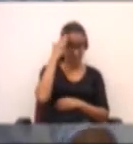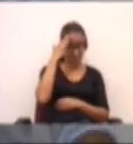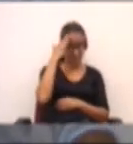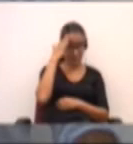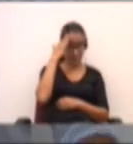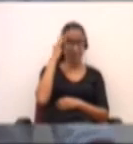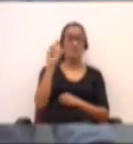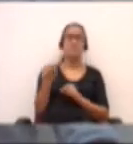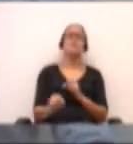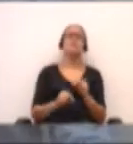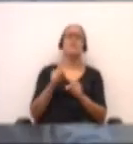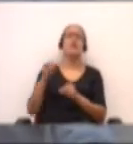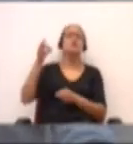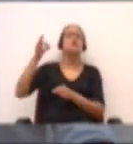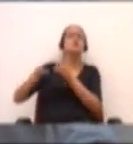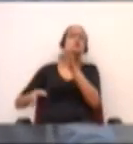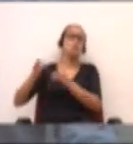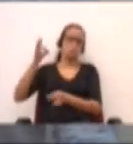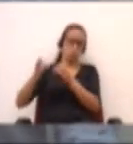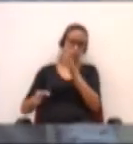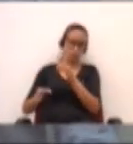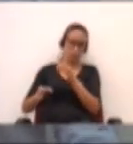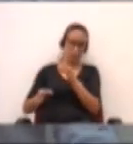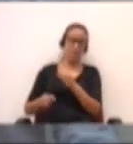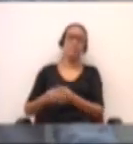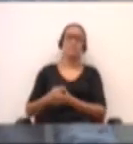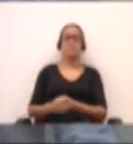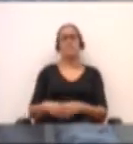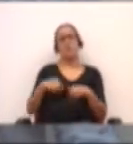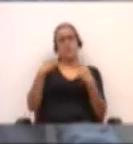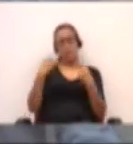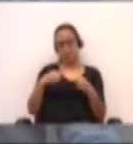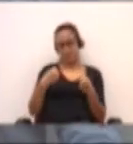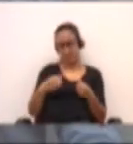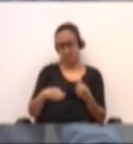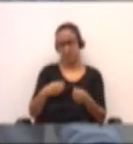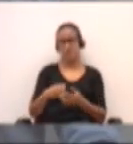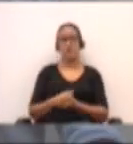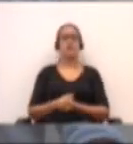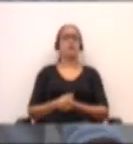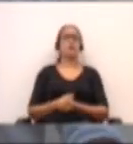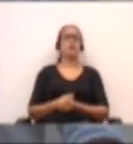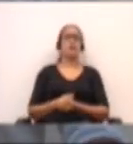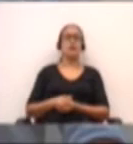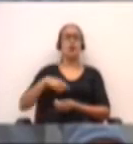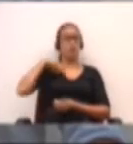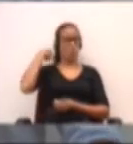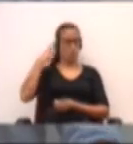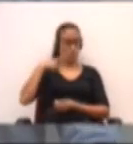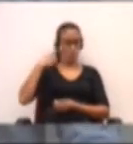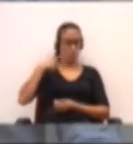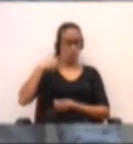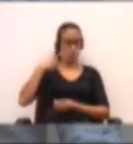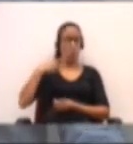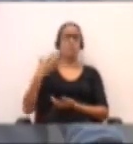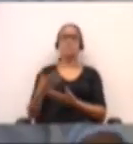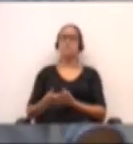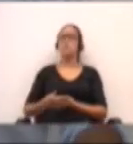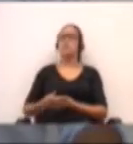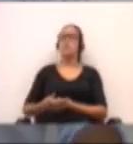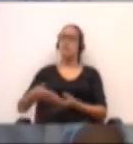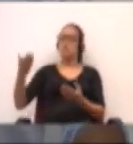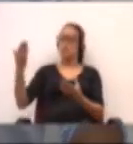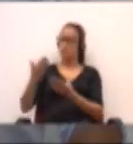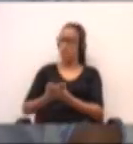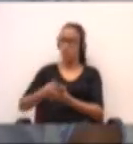Via decisão judicial. Foi preciso a doutora Daniela Mi Murata Barrichello, por meio de um mandado